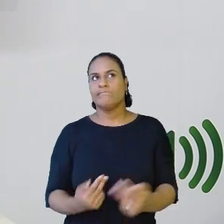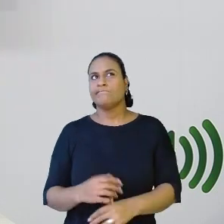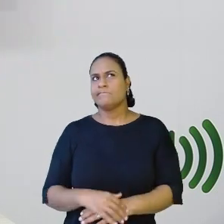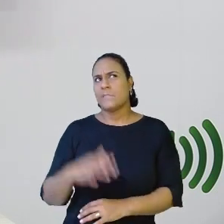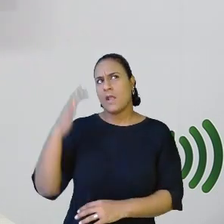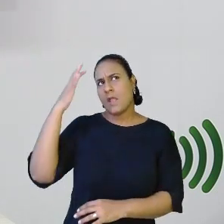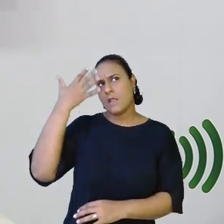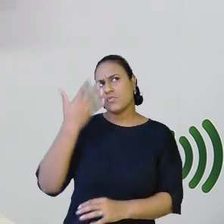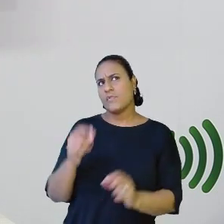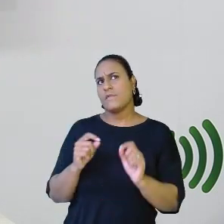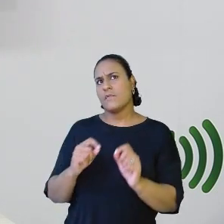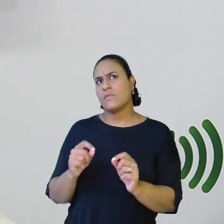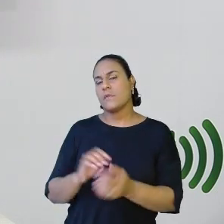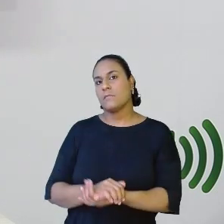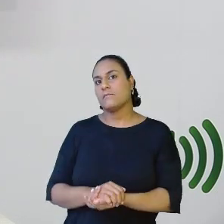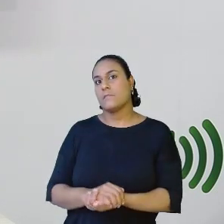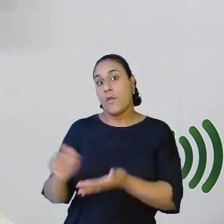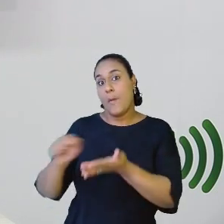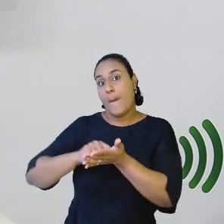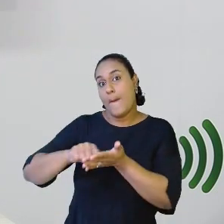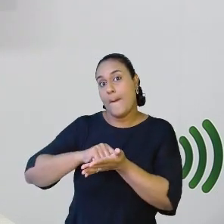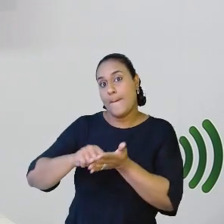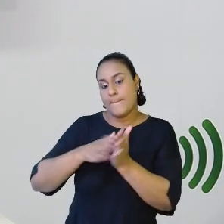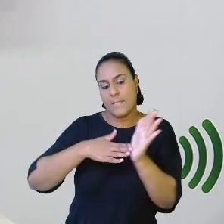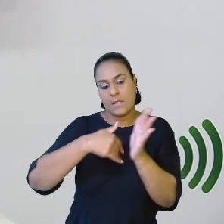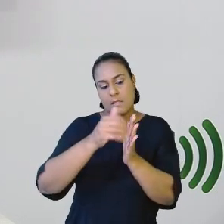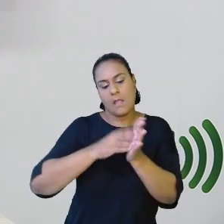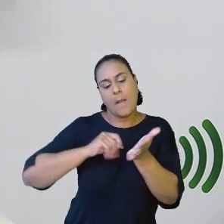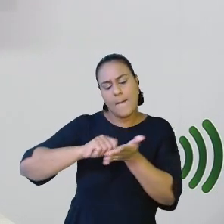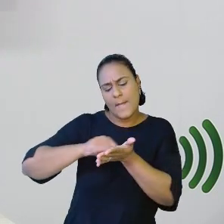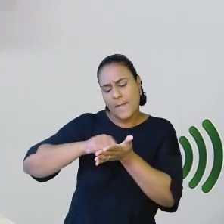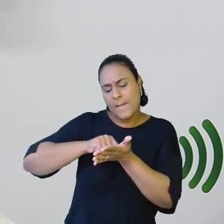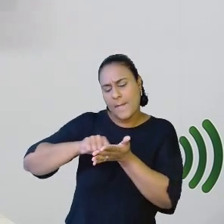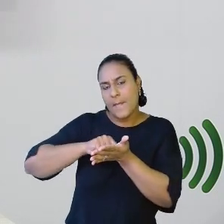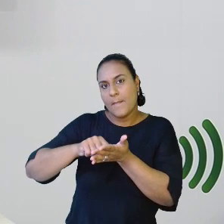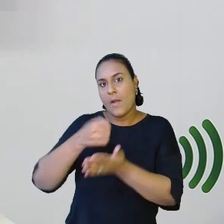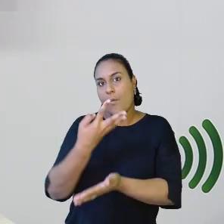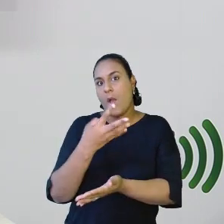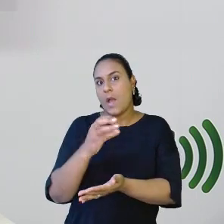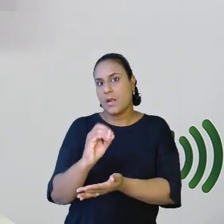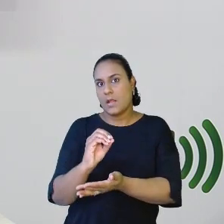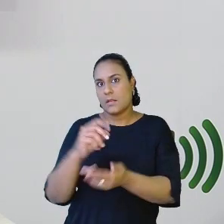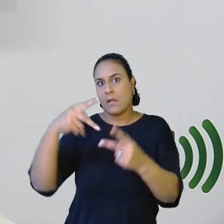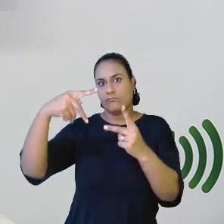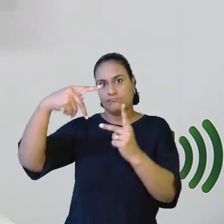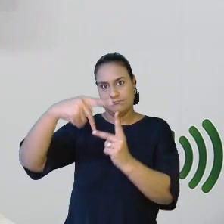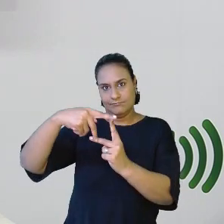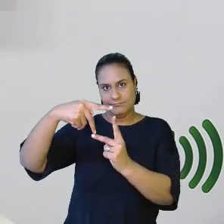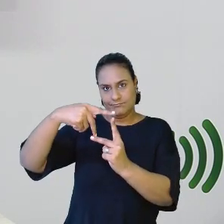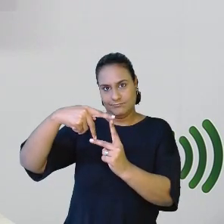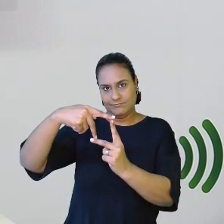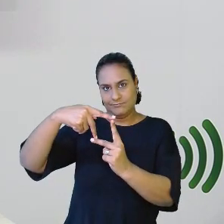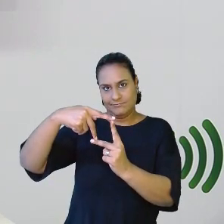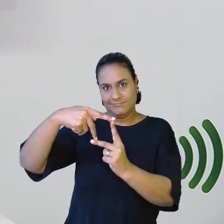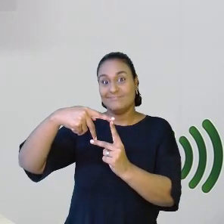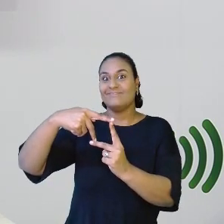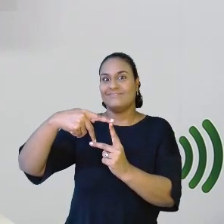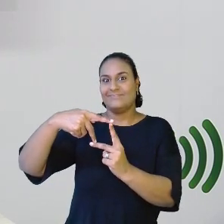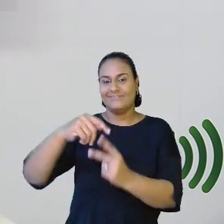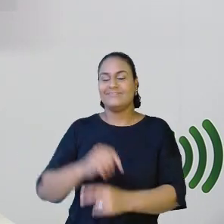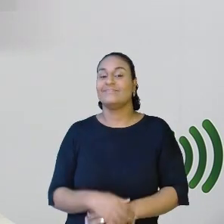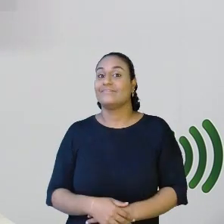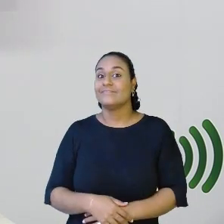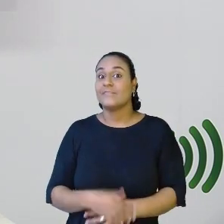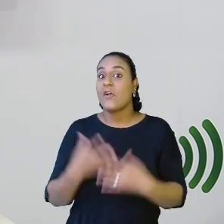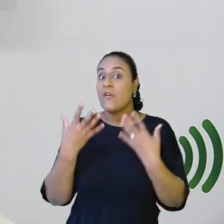pintar 40 pedaços. Ela resolveu pintar 40 pedaços.